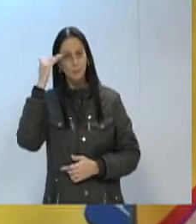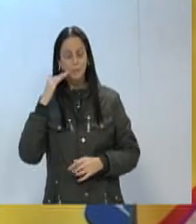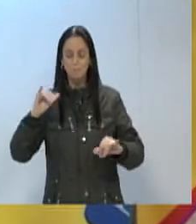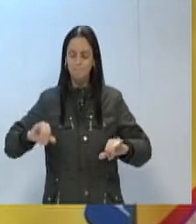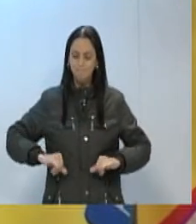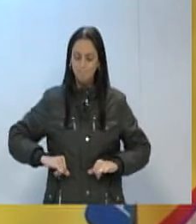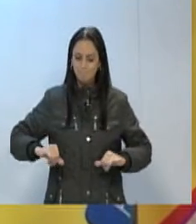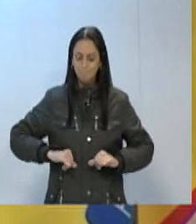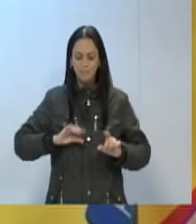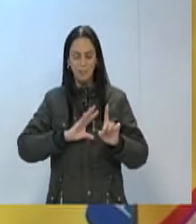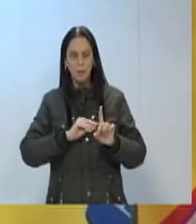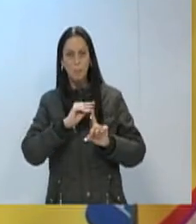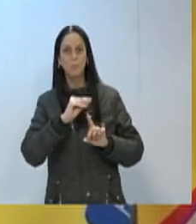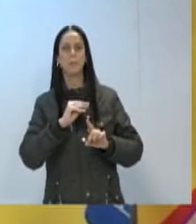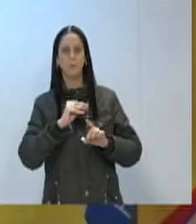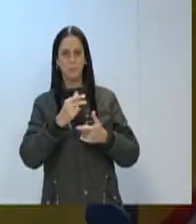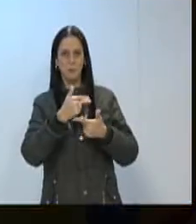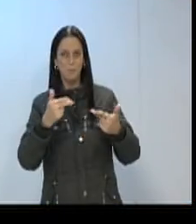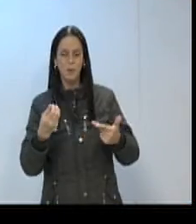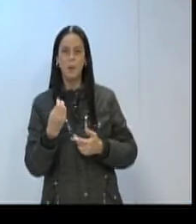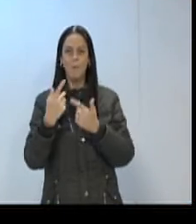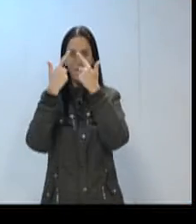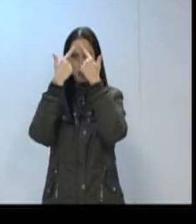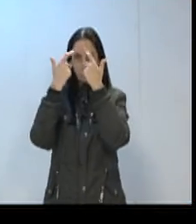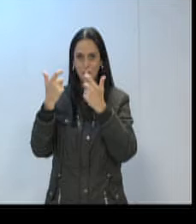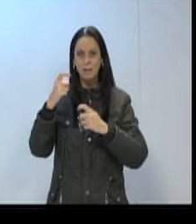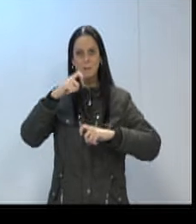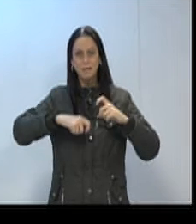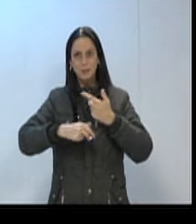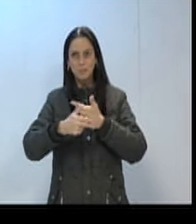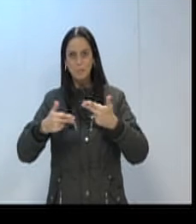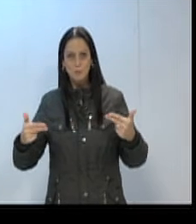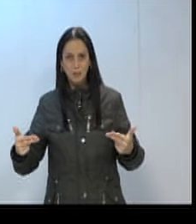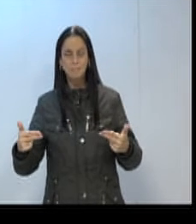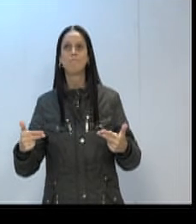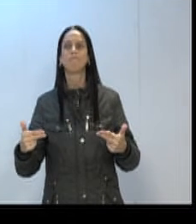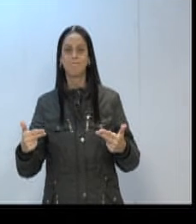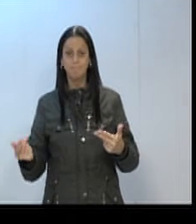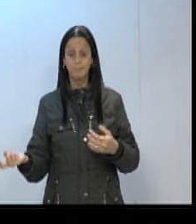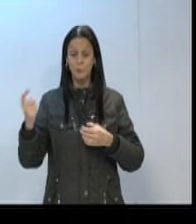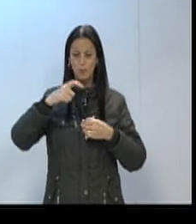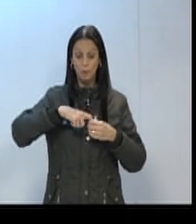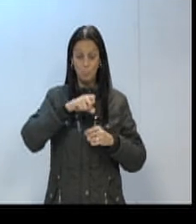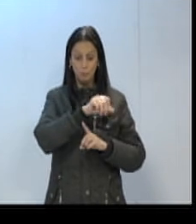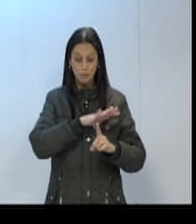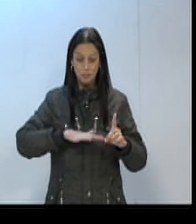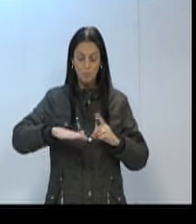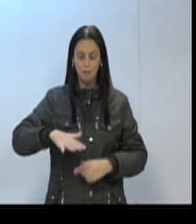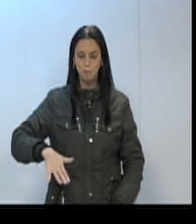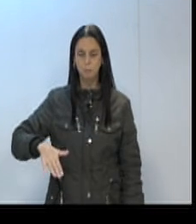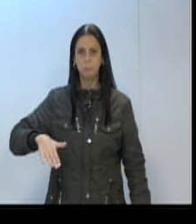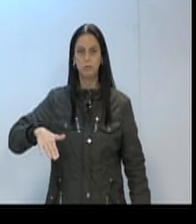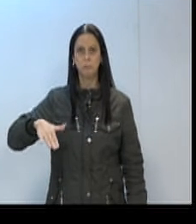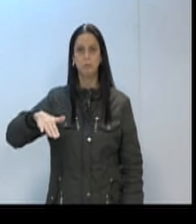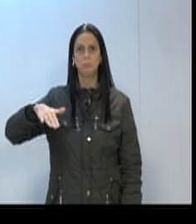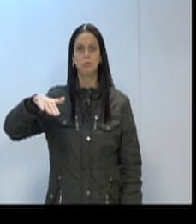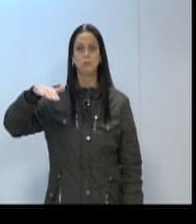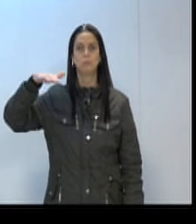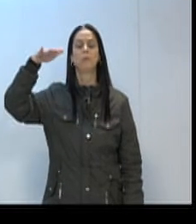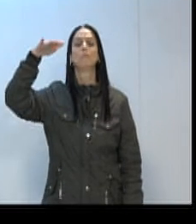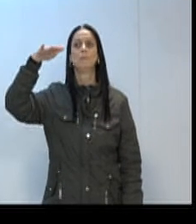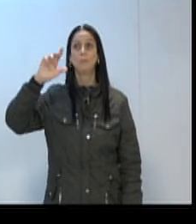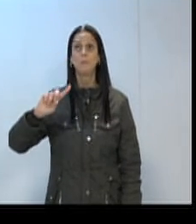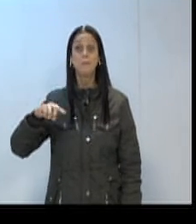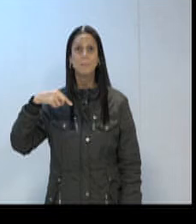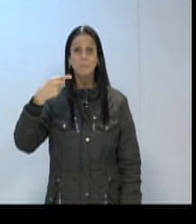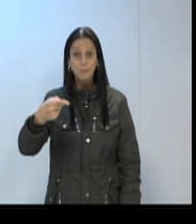sofrem abuso sexual ou violência sexual voltam para a sociedade crescem Ah e não